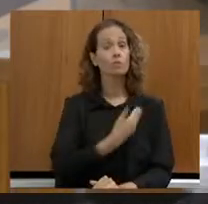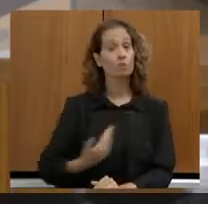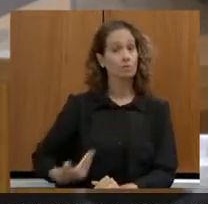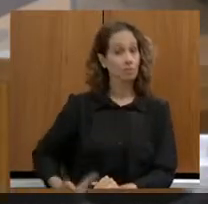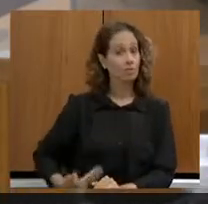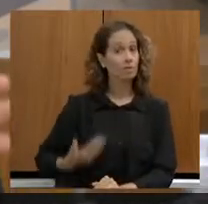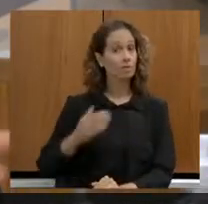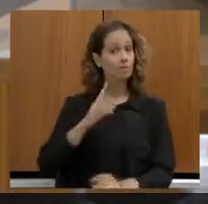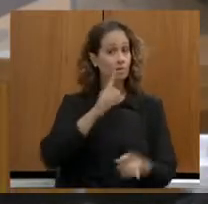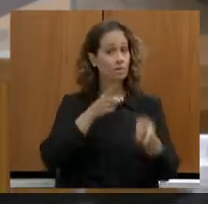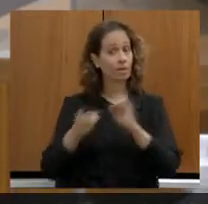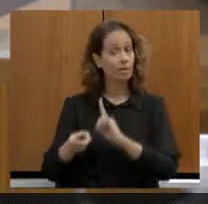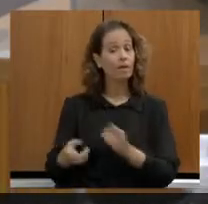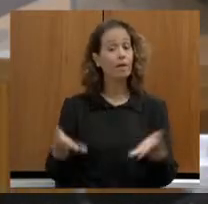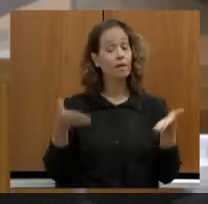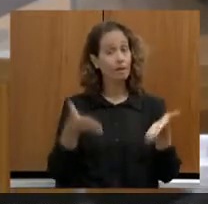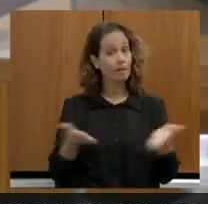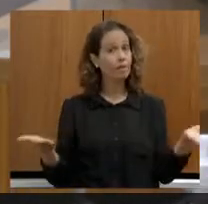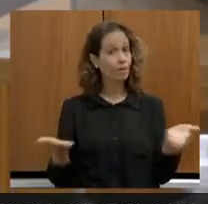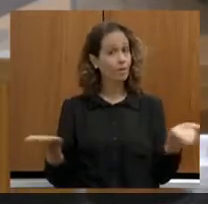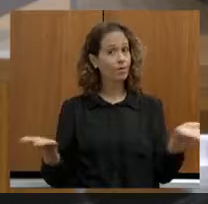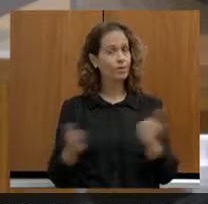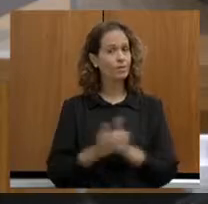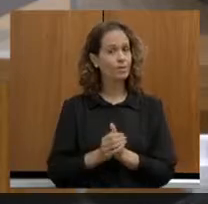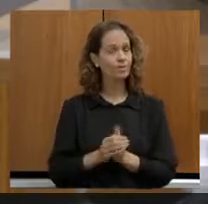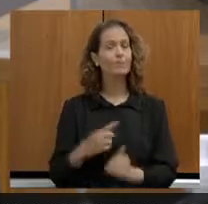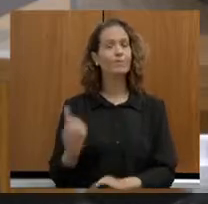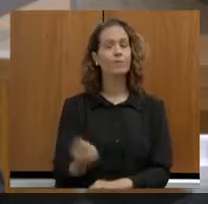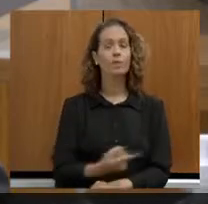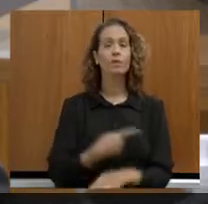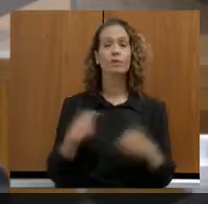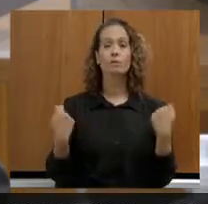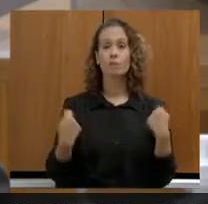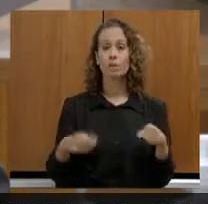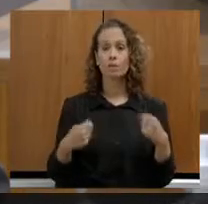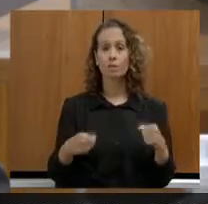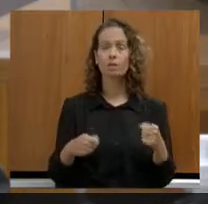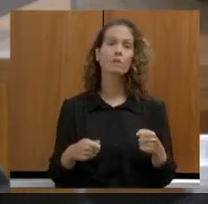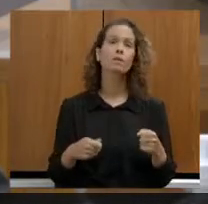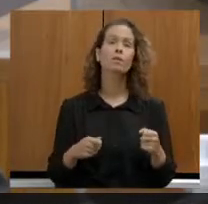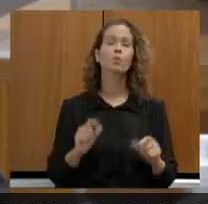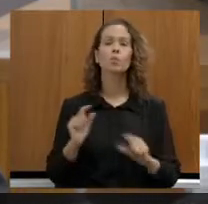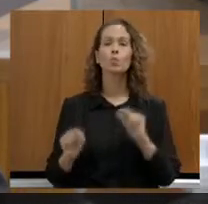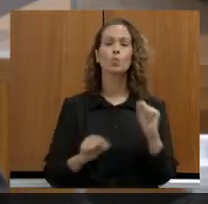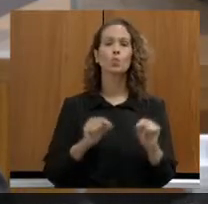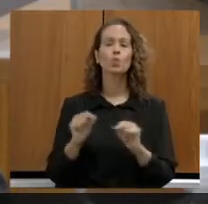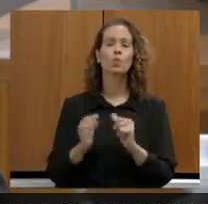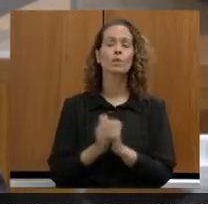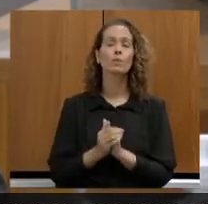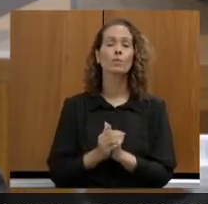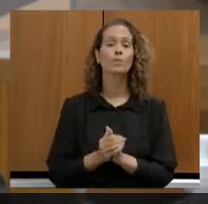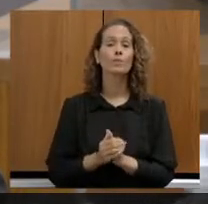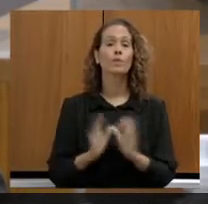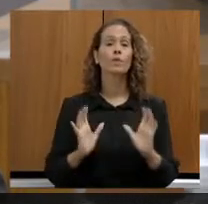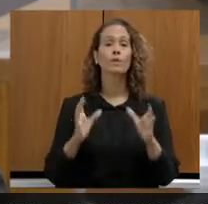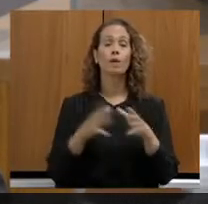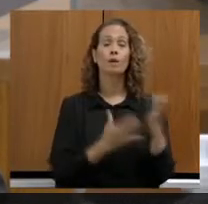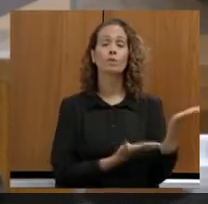frente essa ele está aí hoje e nós temos que fazer com que ela seja é